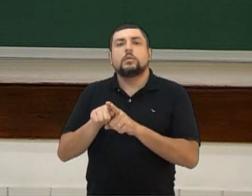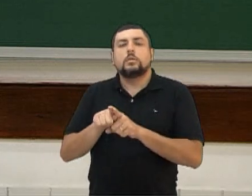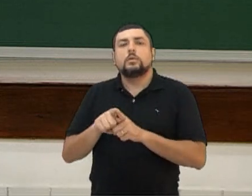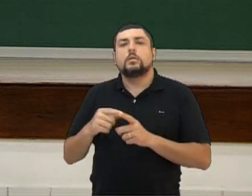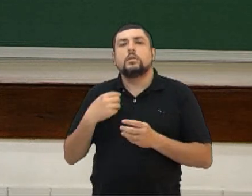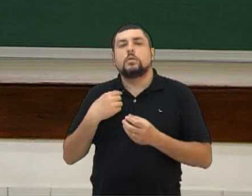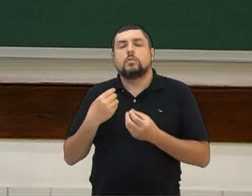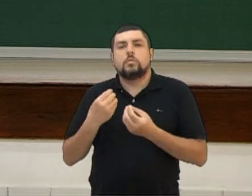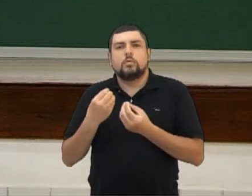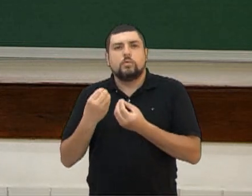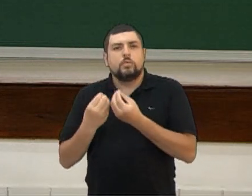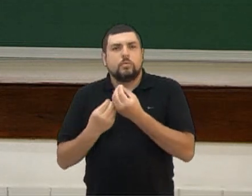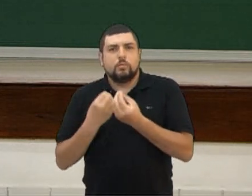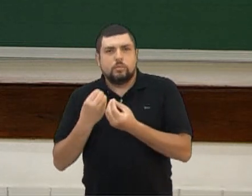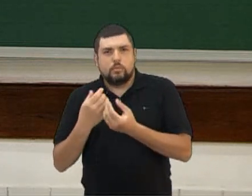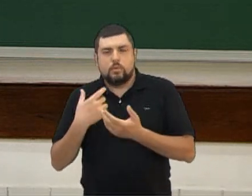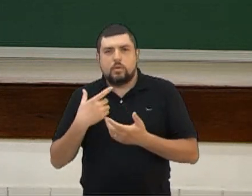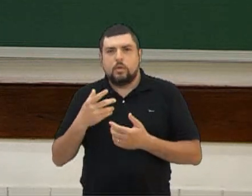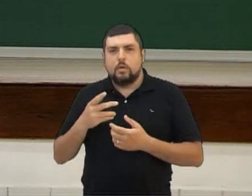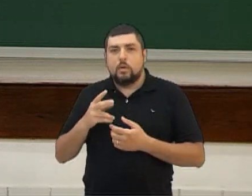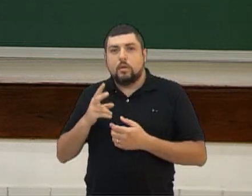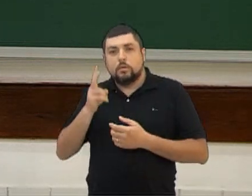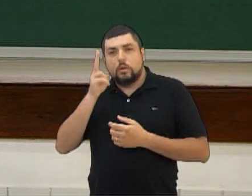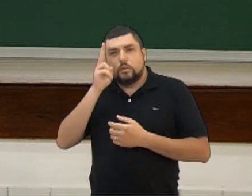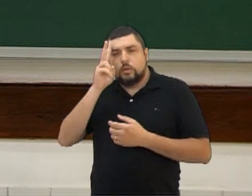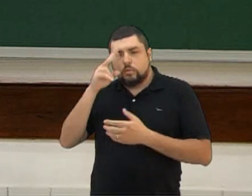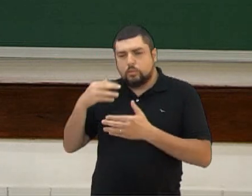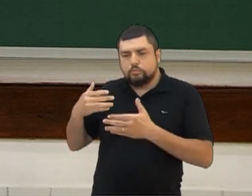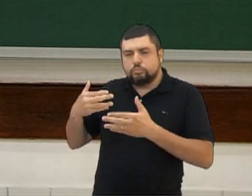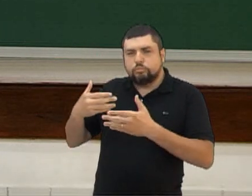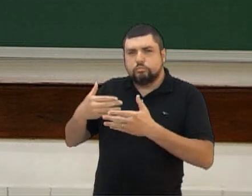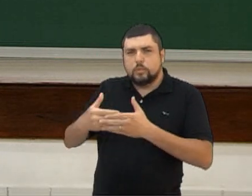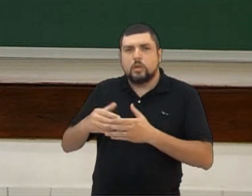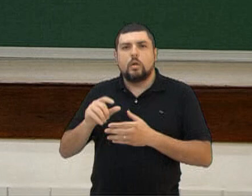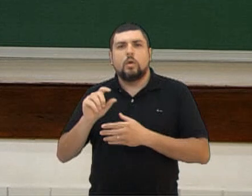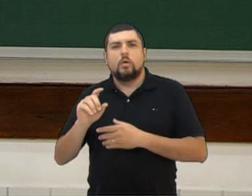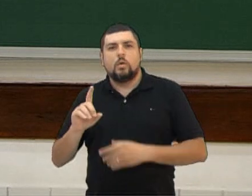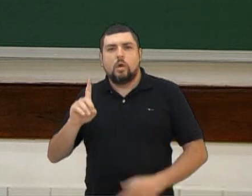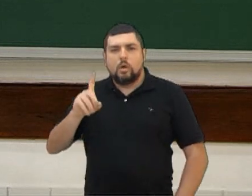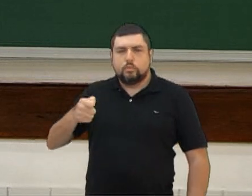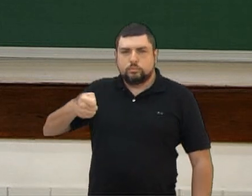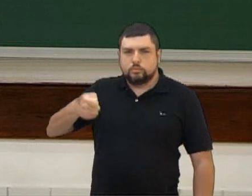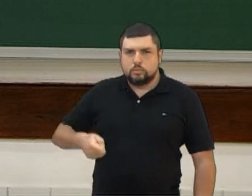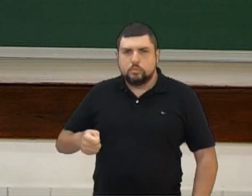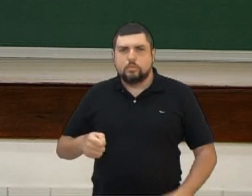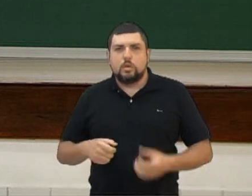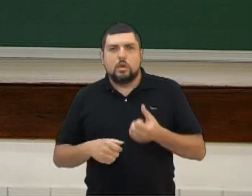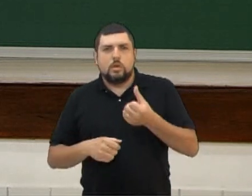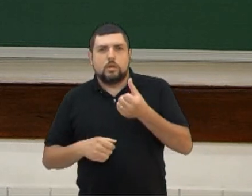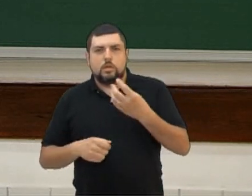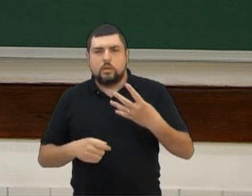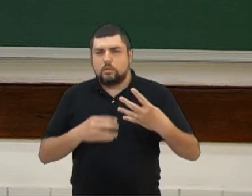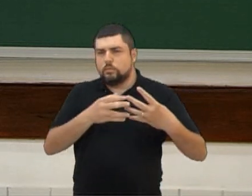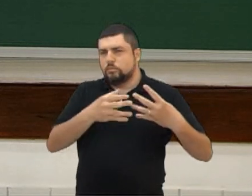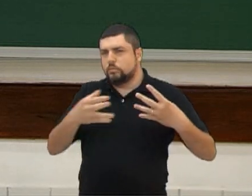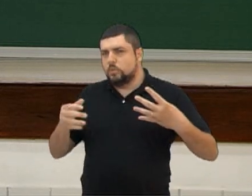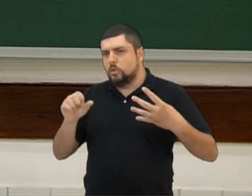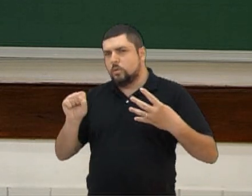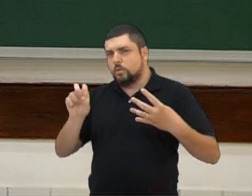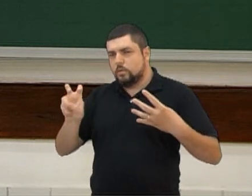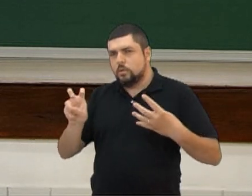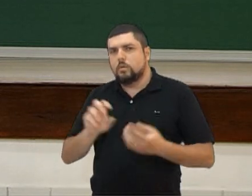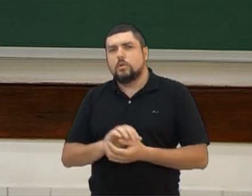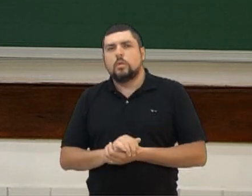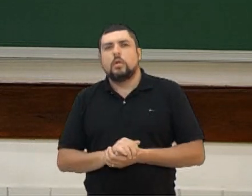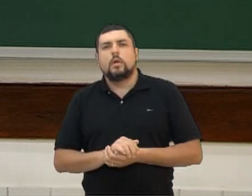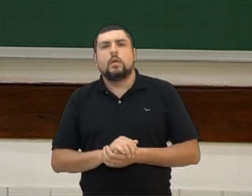períodos mais recentes da história política brasileira, que é a ditadura militar, que vai de 64 até 85, e a chamada